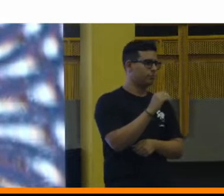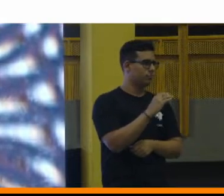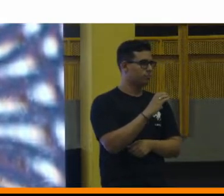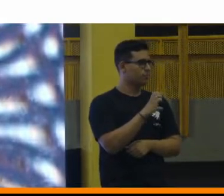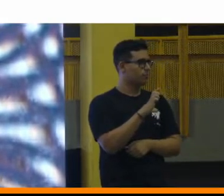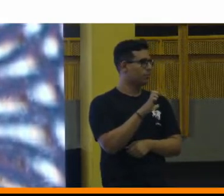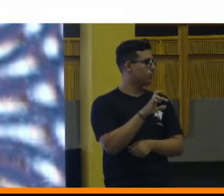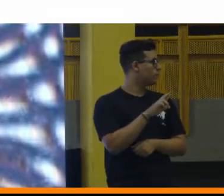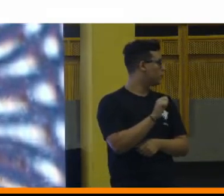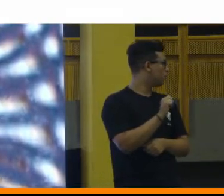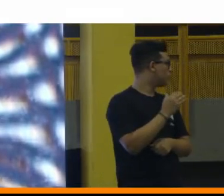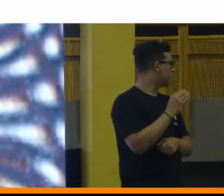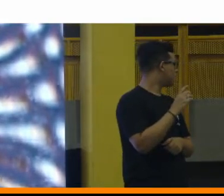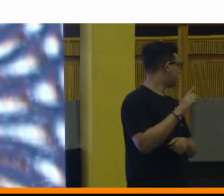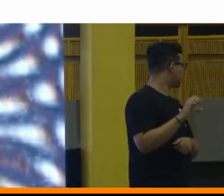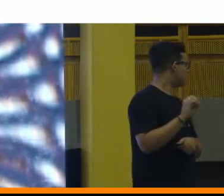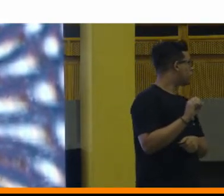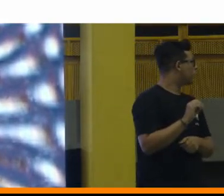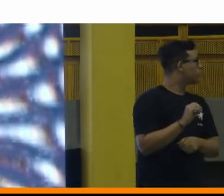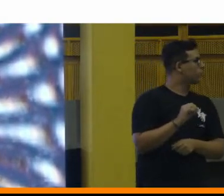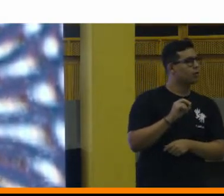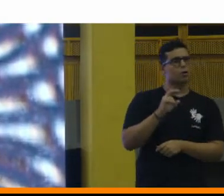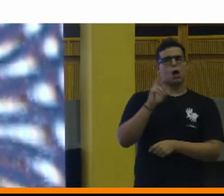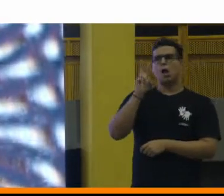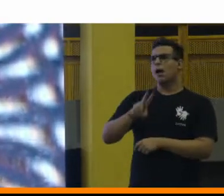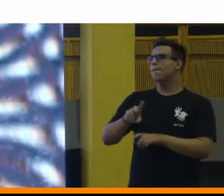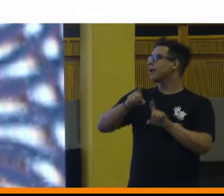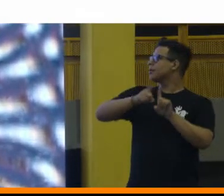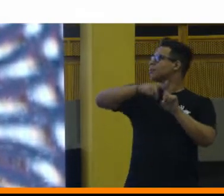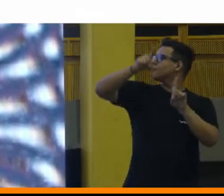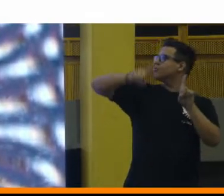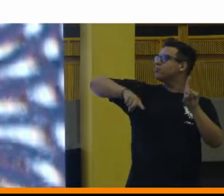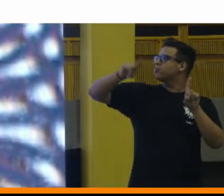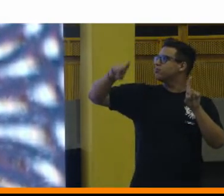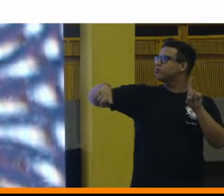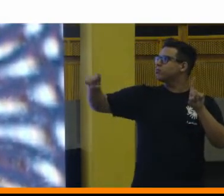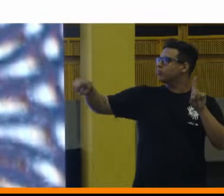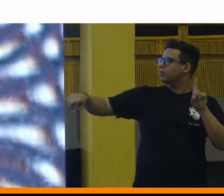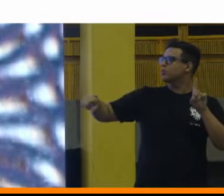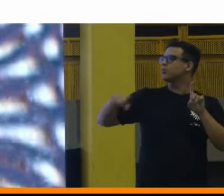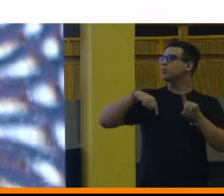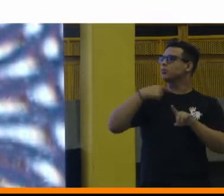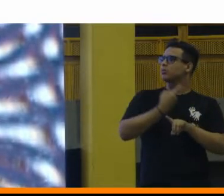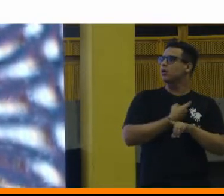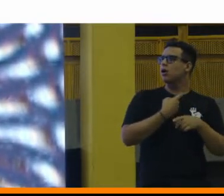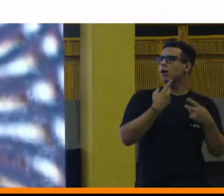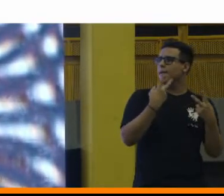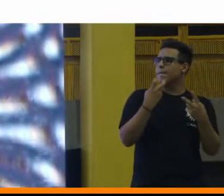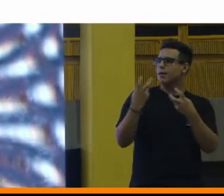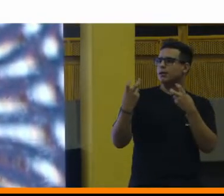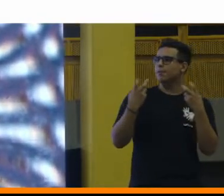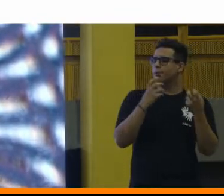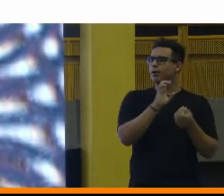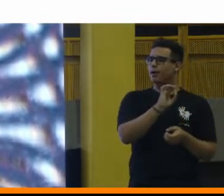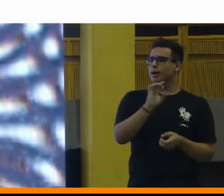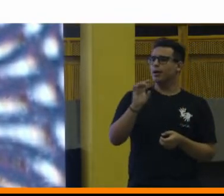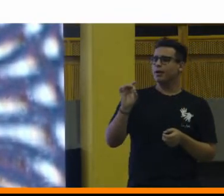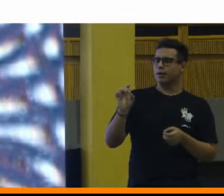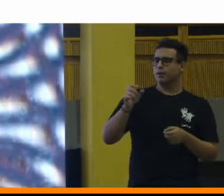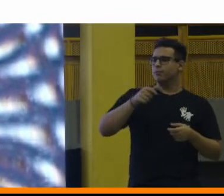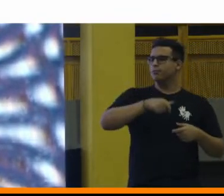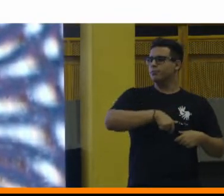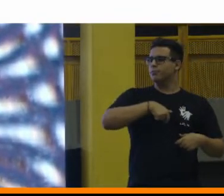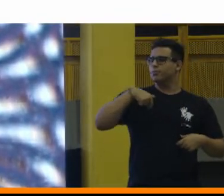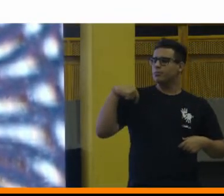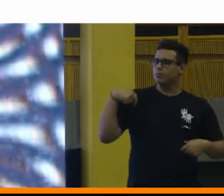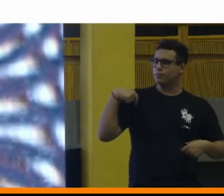E olhando aqui para esse gráfico enorme, a gente vê que cada cinto acaba